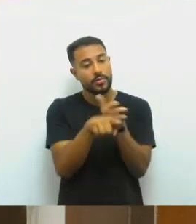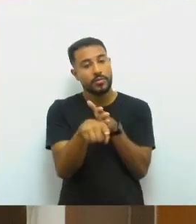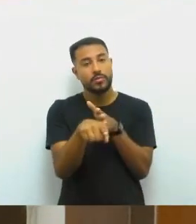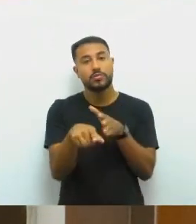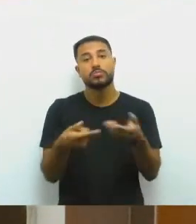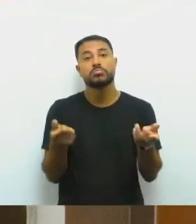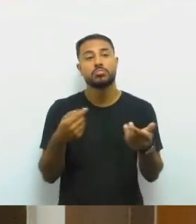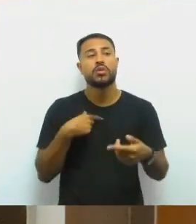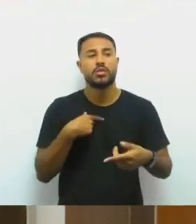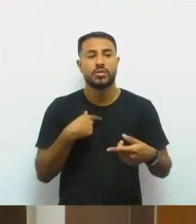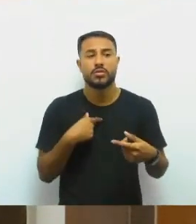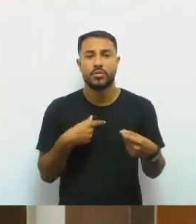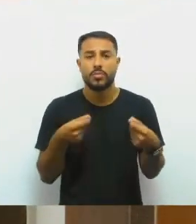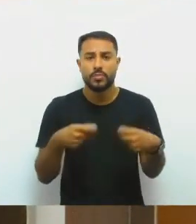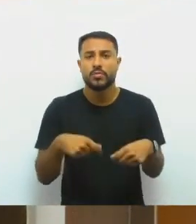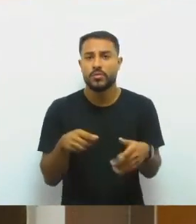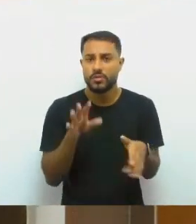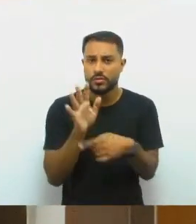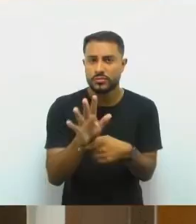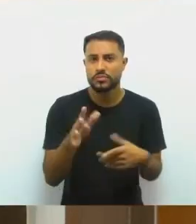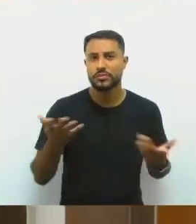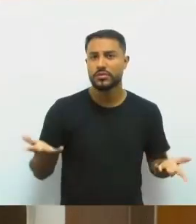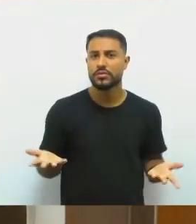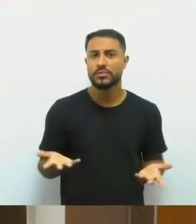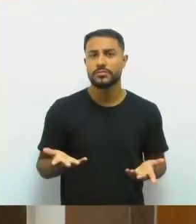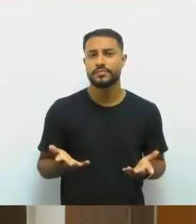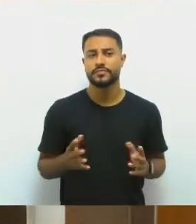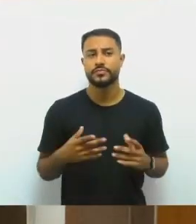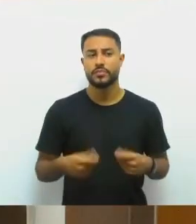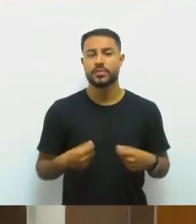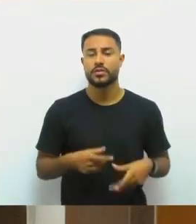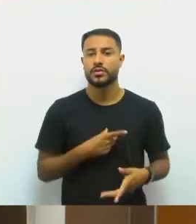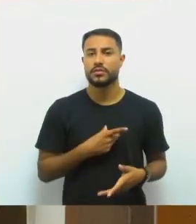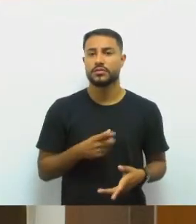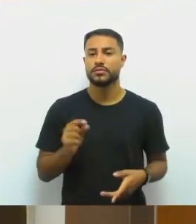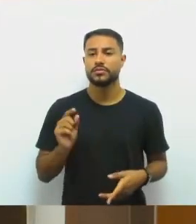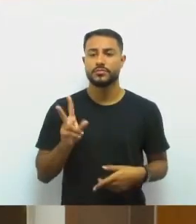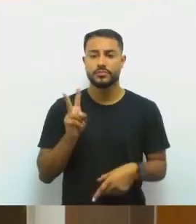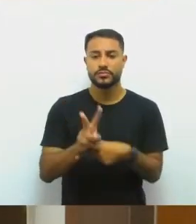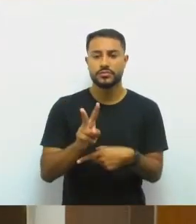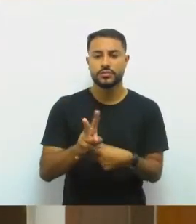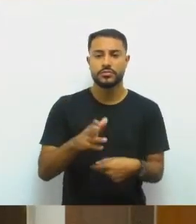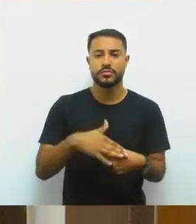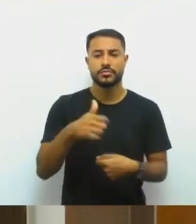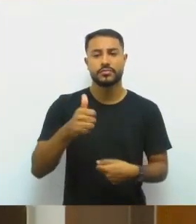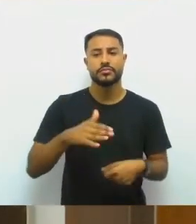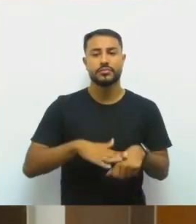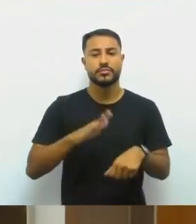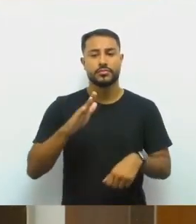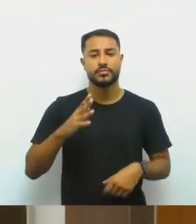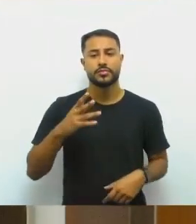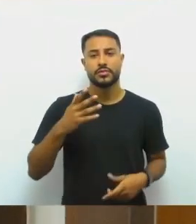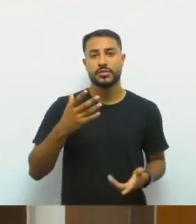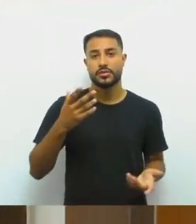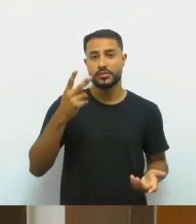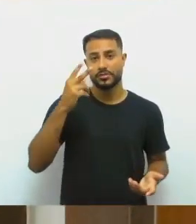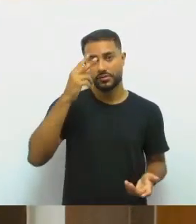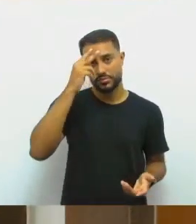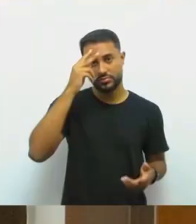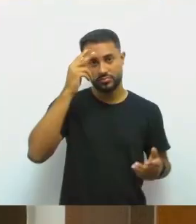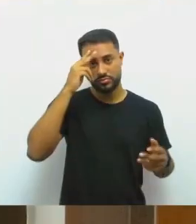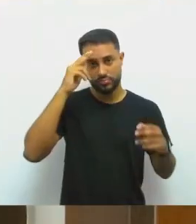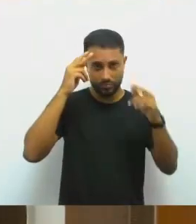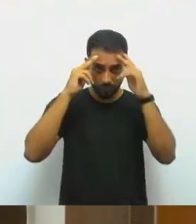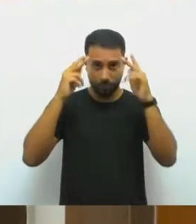vez, lógico, o hospital está lotado, tem que ser atendimento, mas a gente precisa ter um atendimento ali de humanização. de dar atenção para aquela